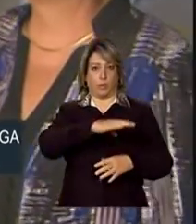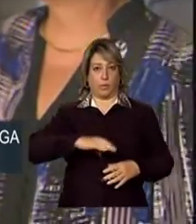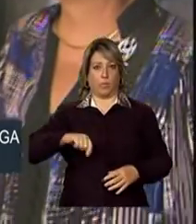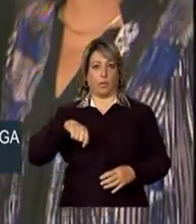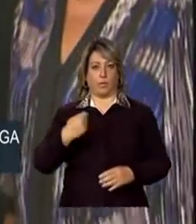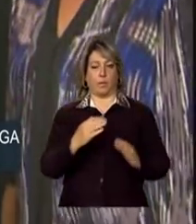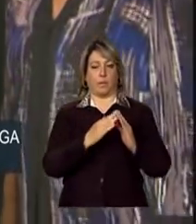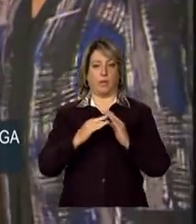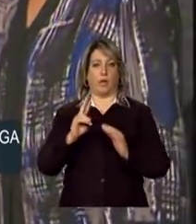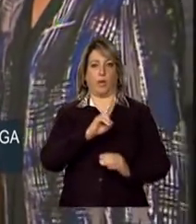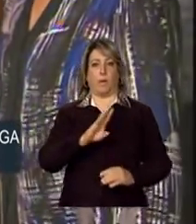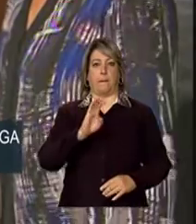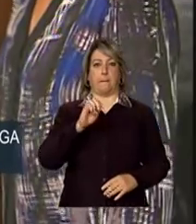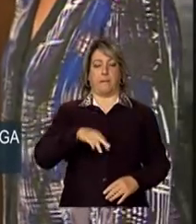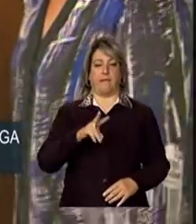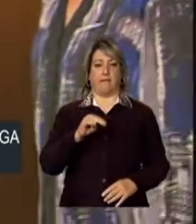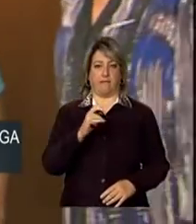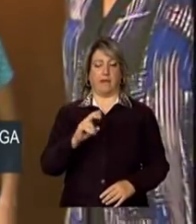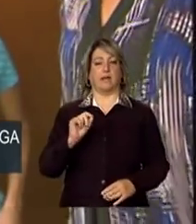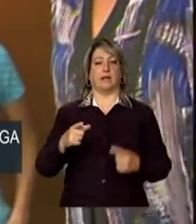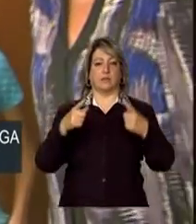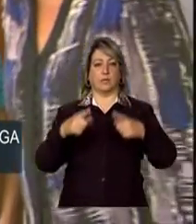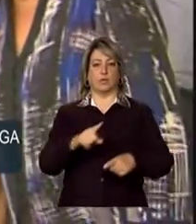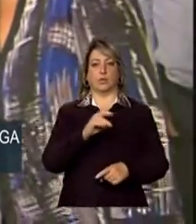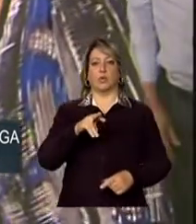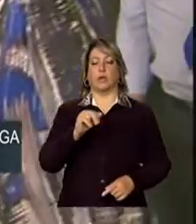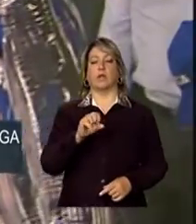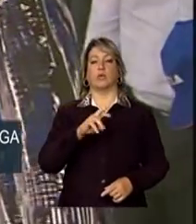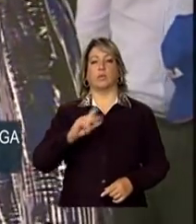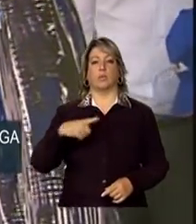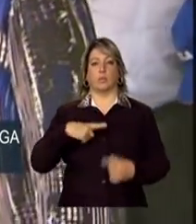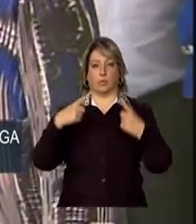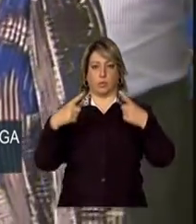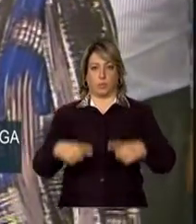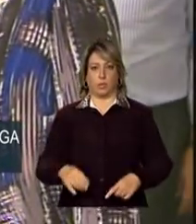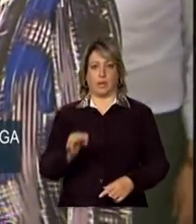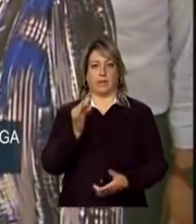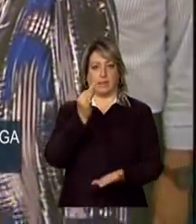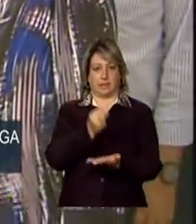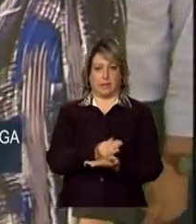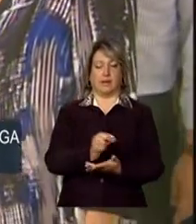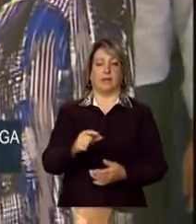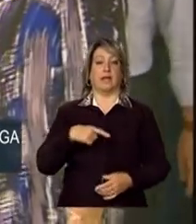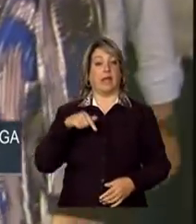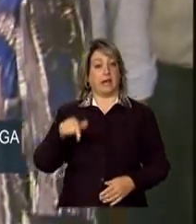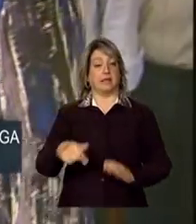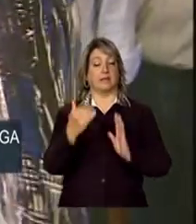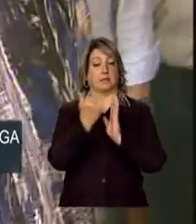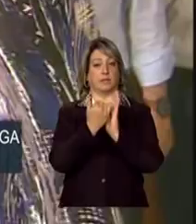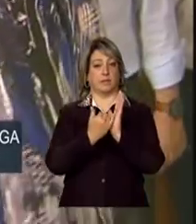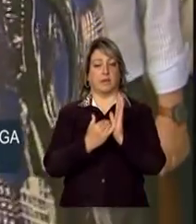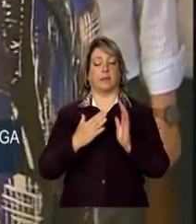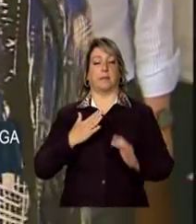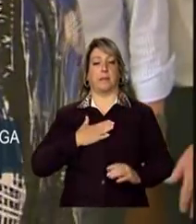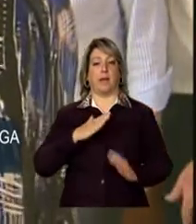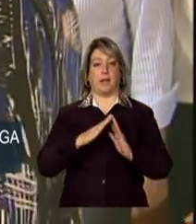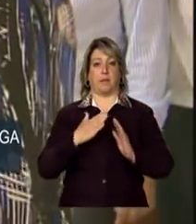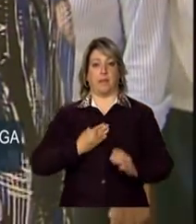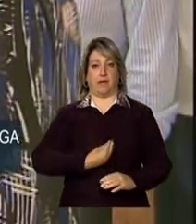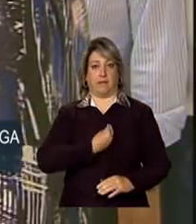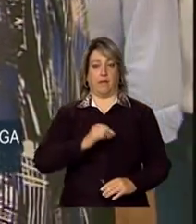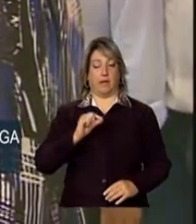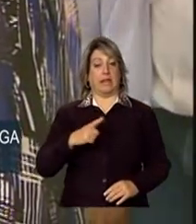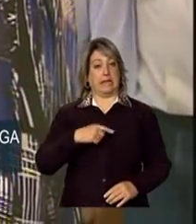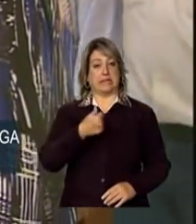Viver, na Zona Sul de Teresina. Esse empreendimento é do programa Minha Casa Minha Vida e contou com investimentos de